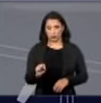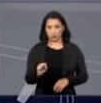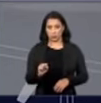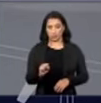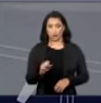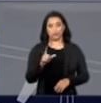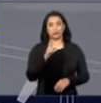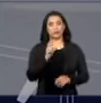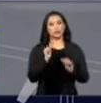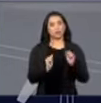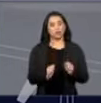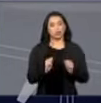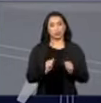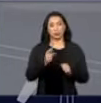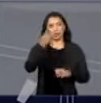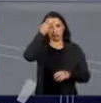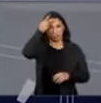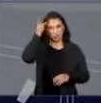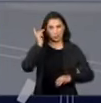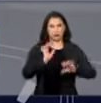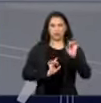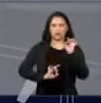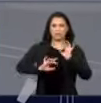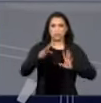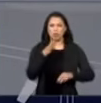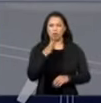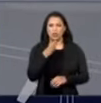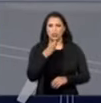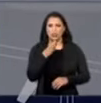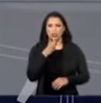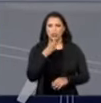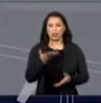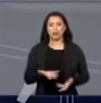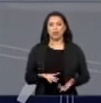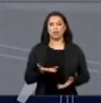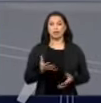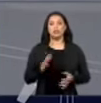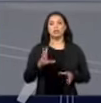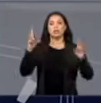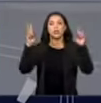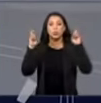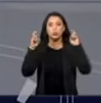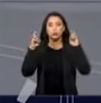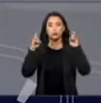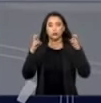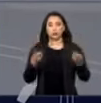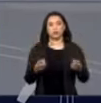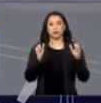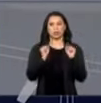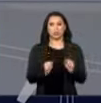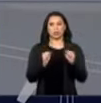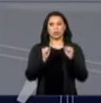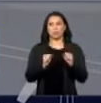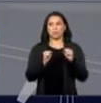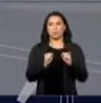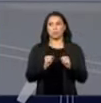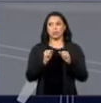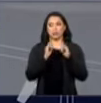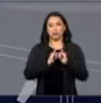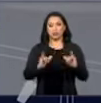a especialistas em matérias que são objeto de normas impugnadas em sua validade